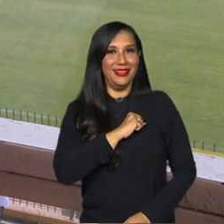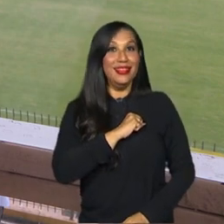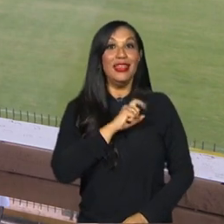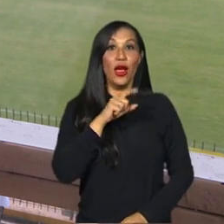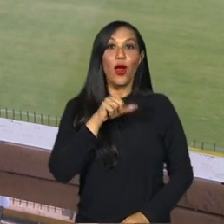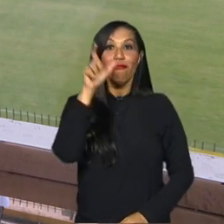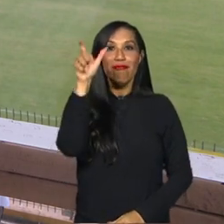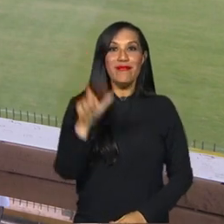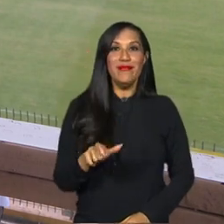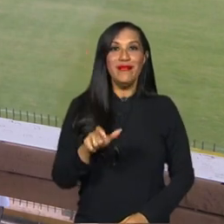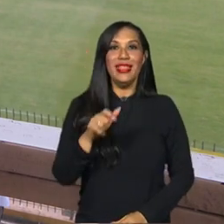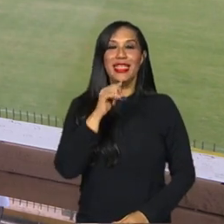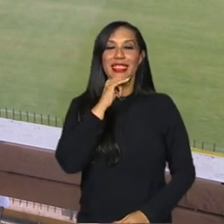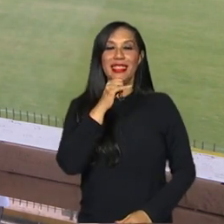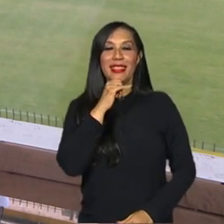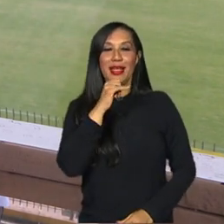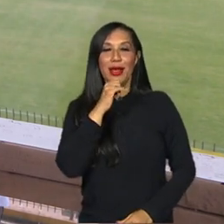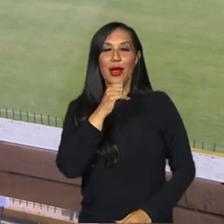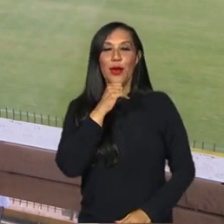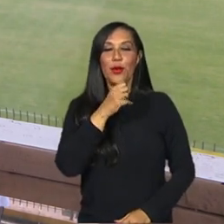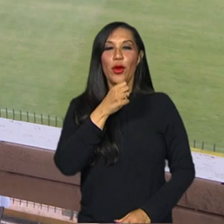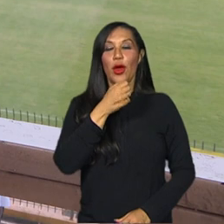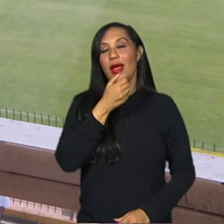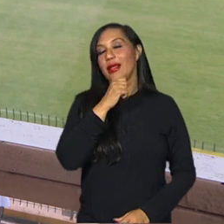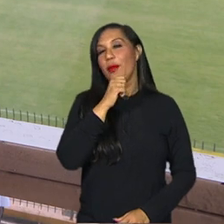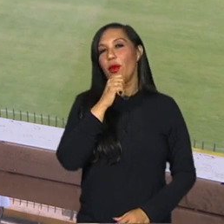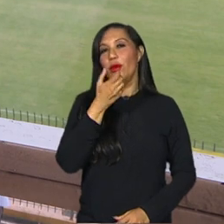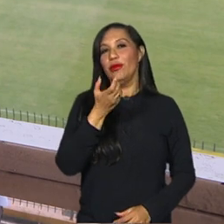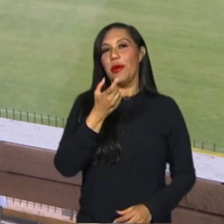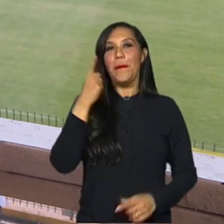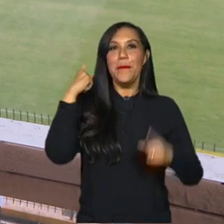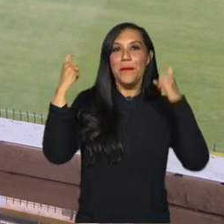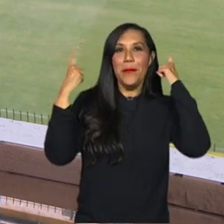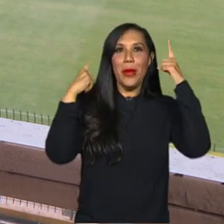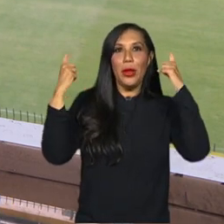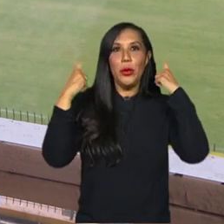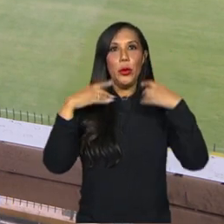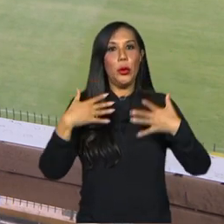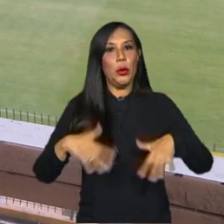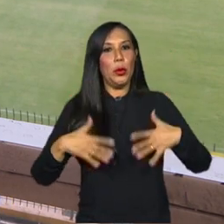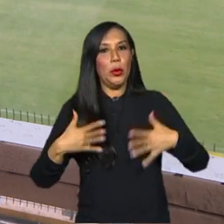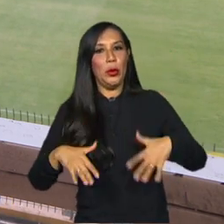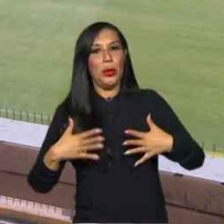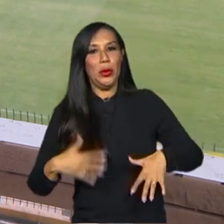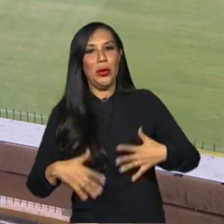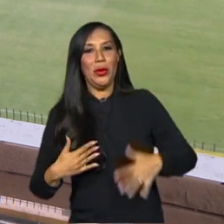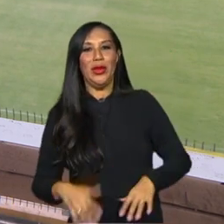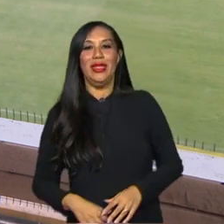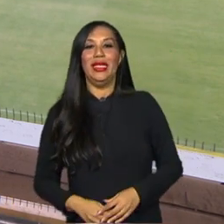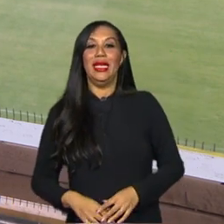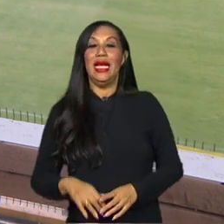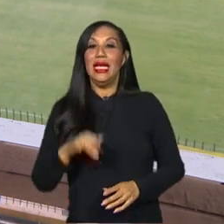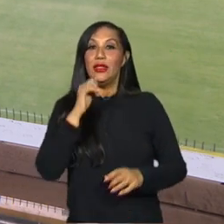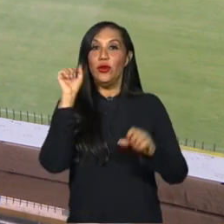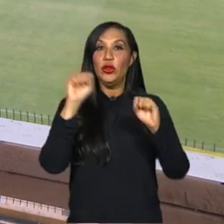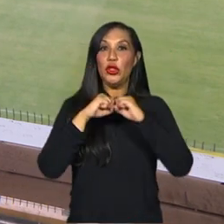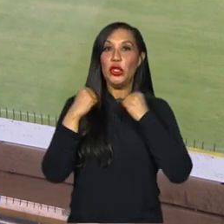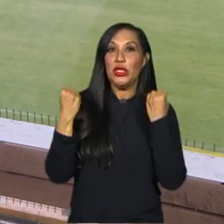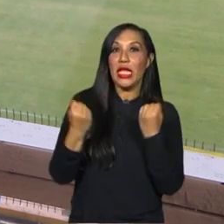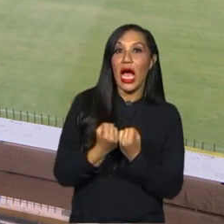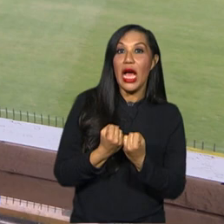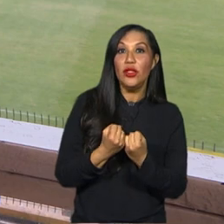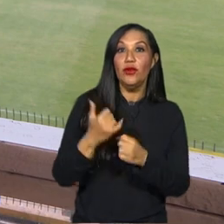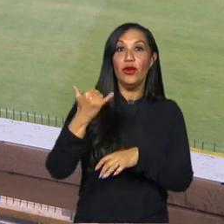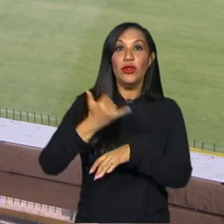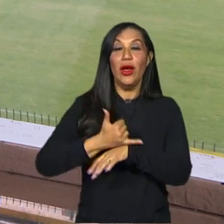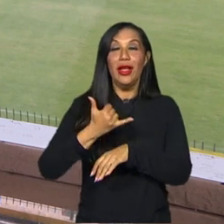ele tinha uma buzina dessas, meu Deus do céu. O estádio de Volta